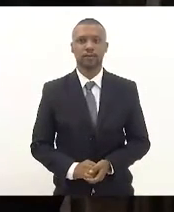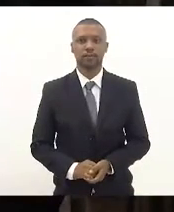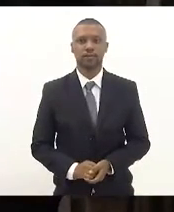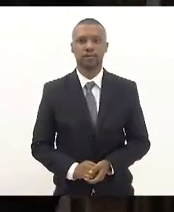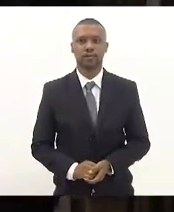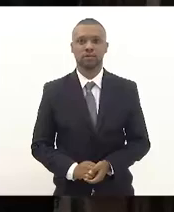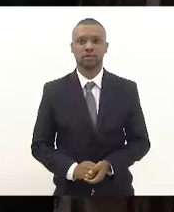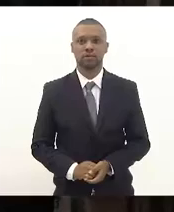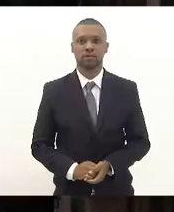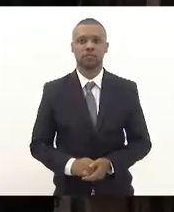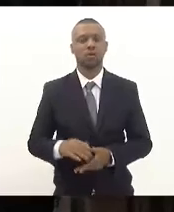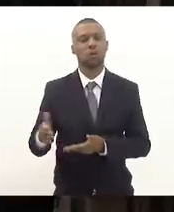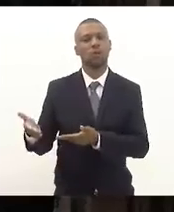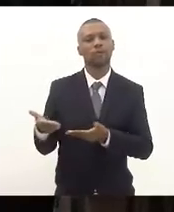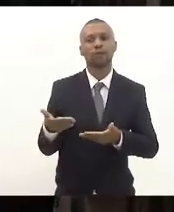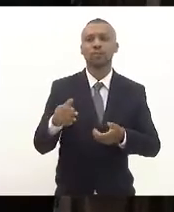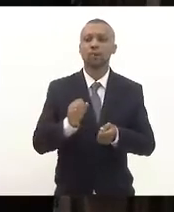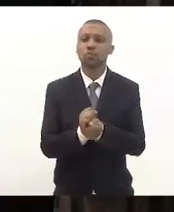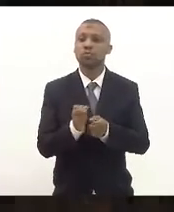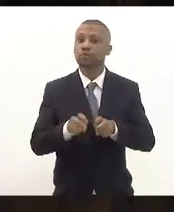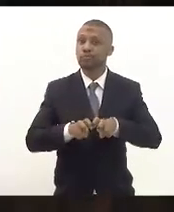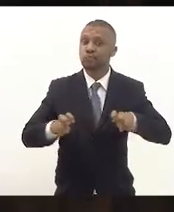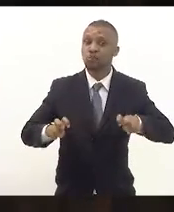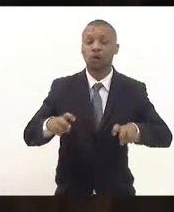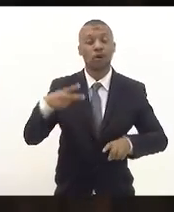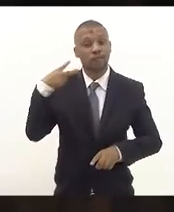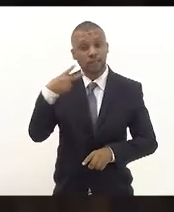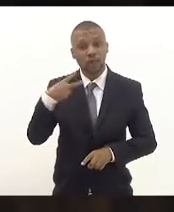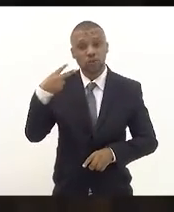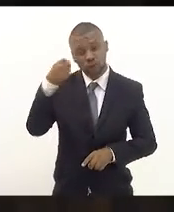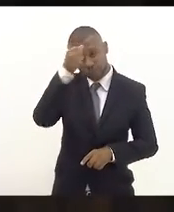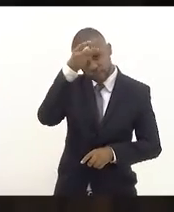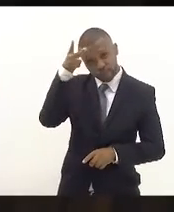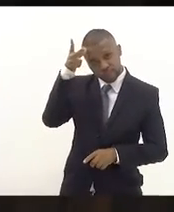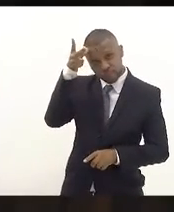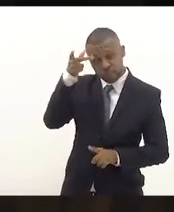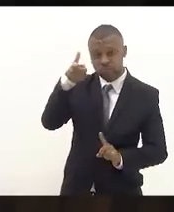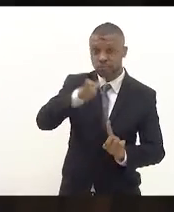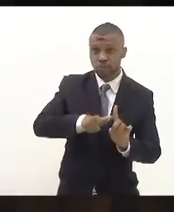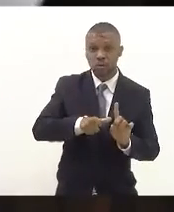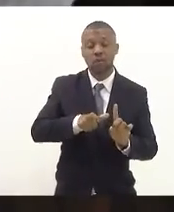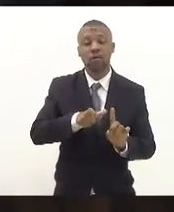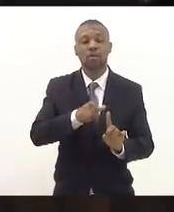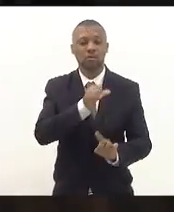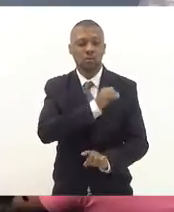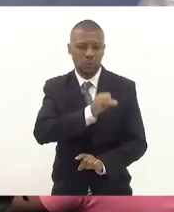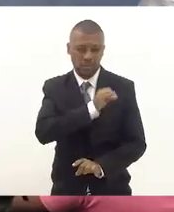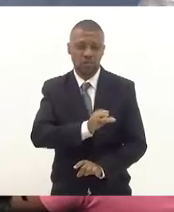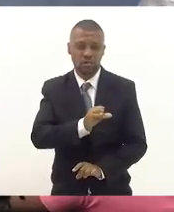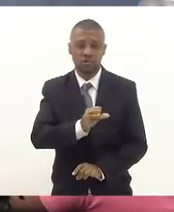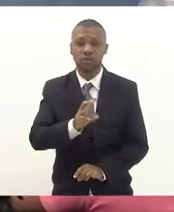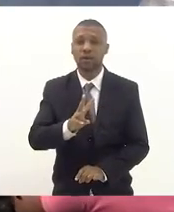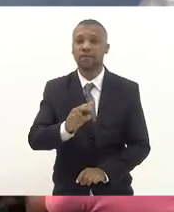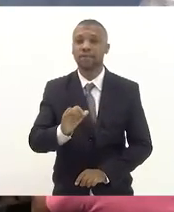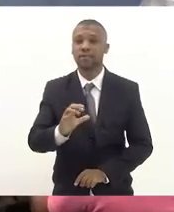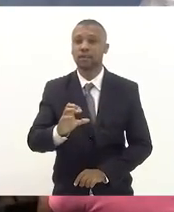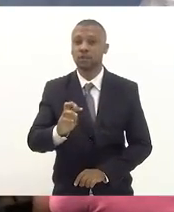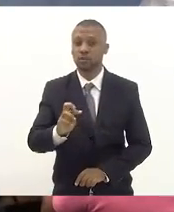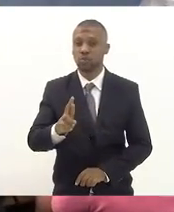um cozido para compor a mesa o vereador do município do Rio de Janeiro Victor Hugo